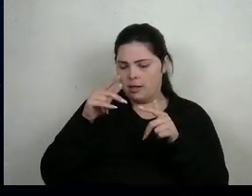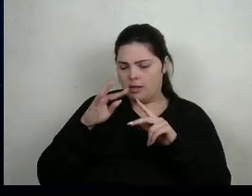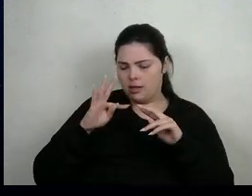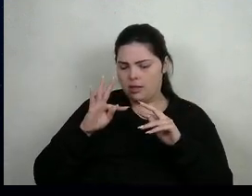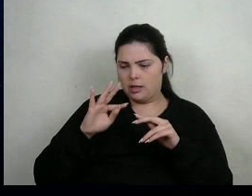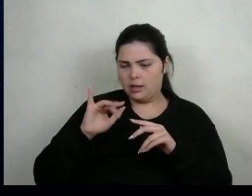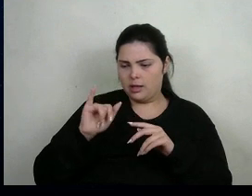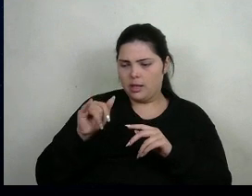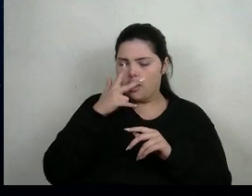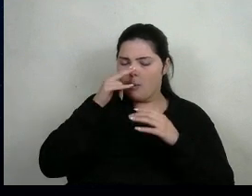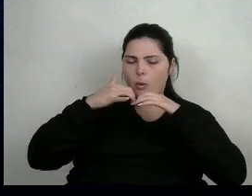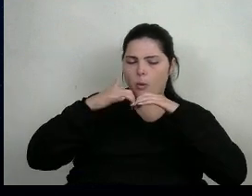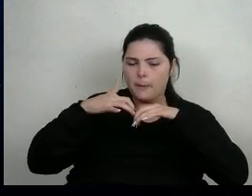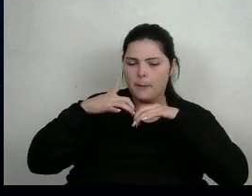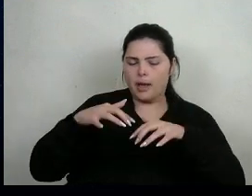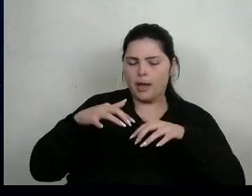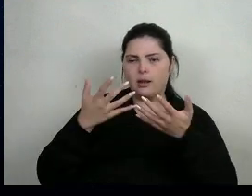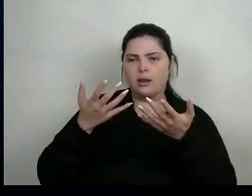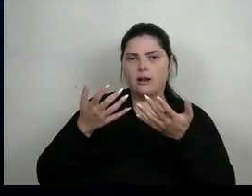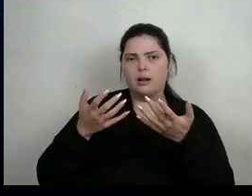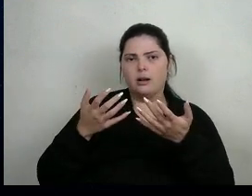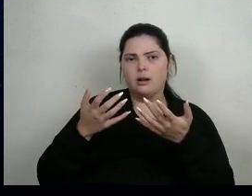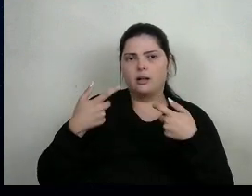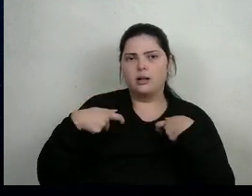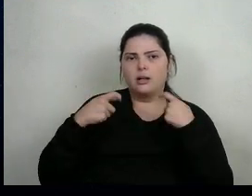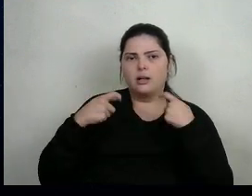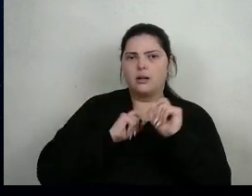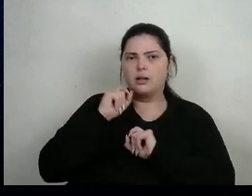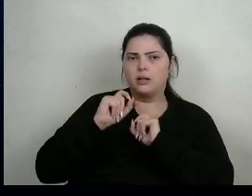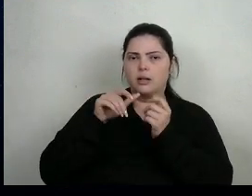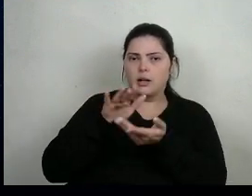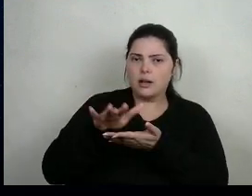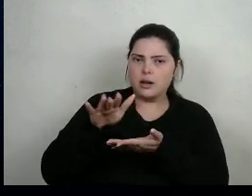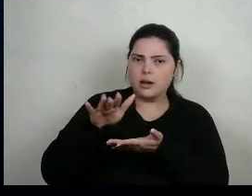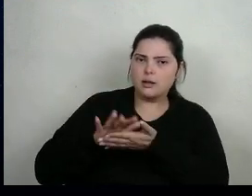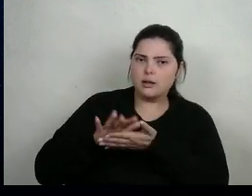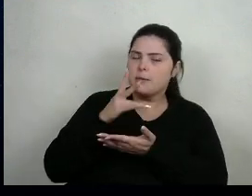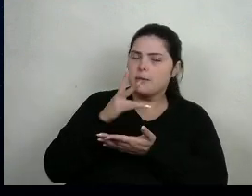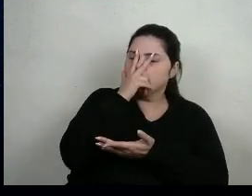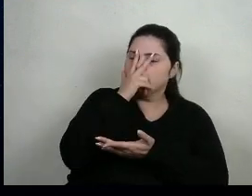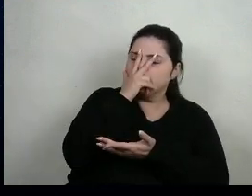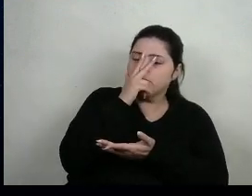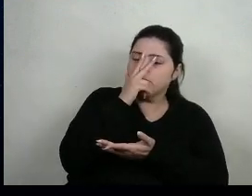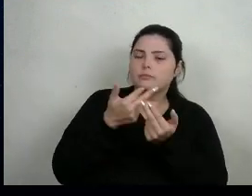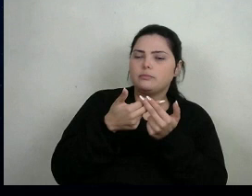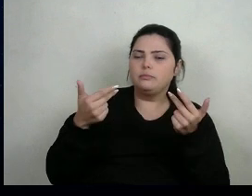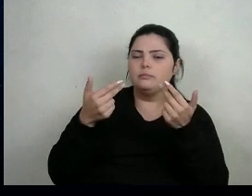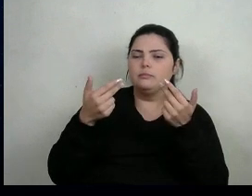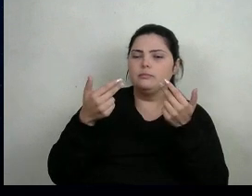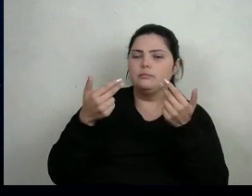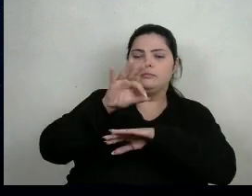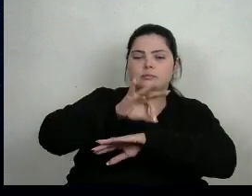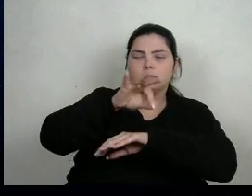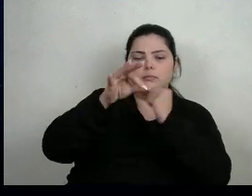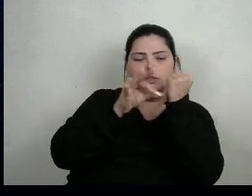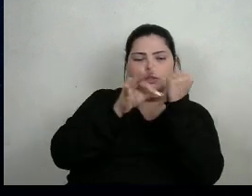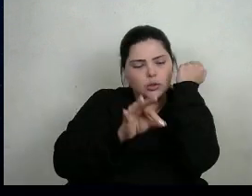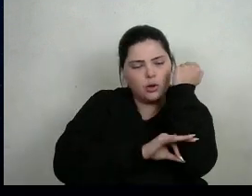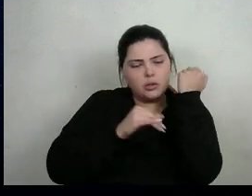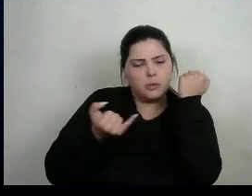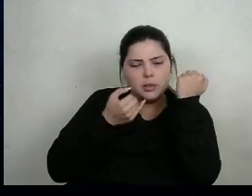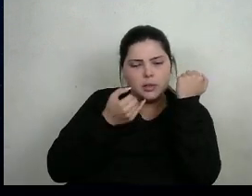máquina e que a gente precisa produzir Aquela quantidade x de linhas de código Não importa se tá tudo bem em casa ou não